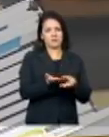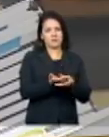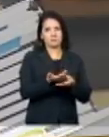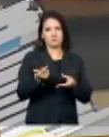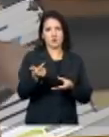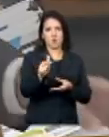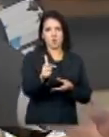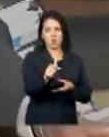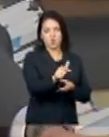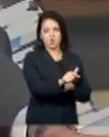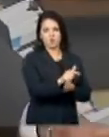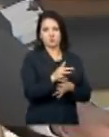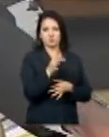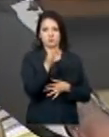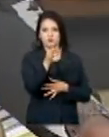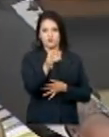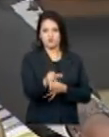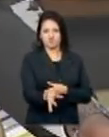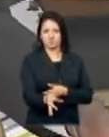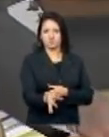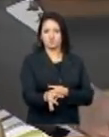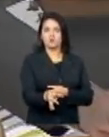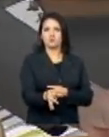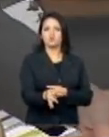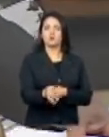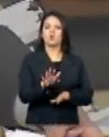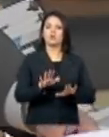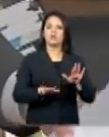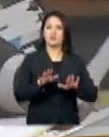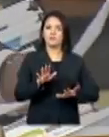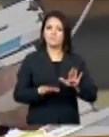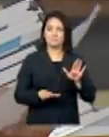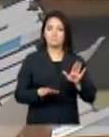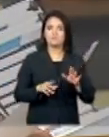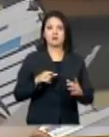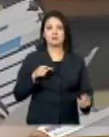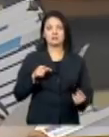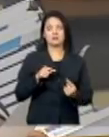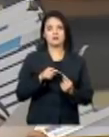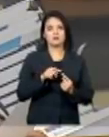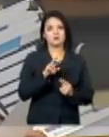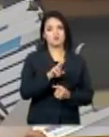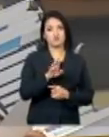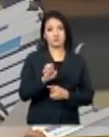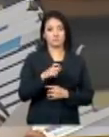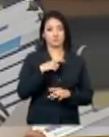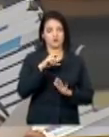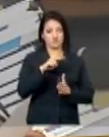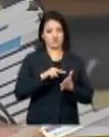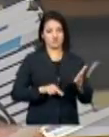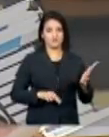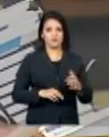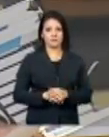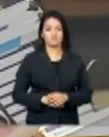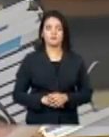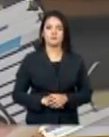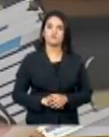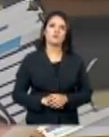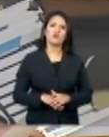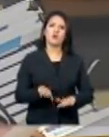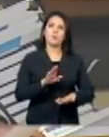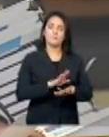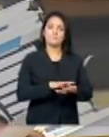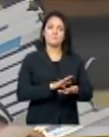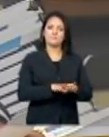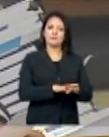do recurso extraordinário leio esse parágrafo decorrido o prazo sem